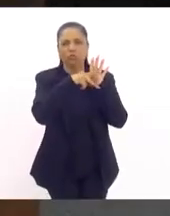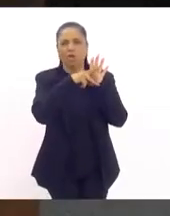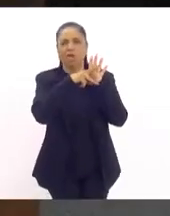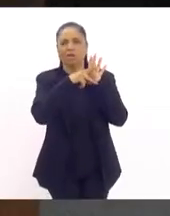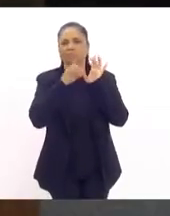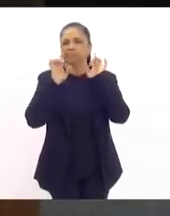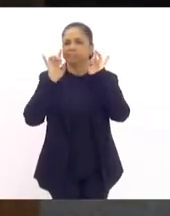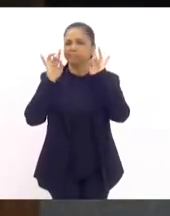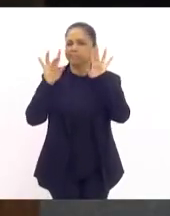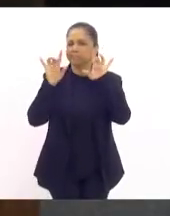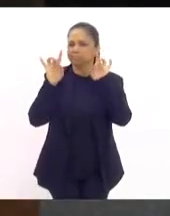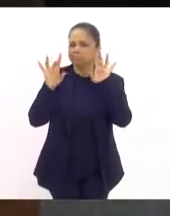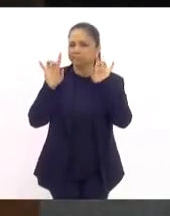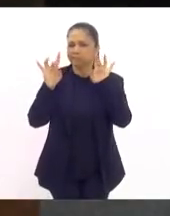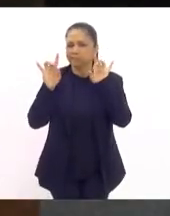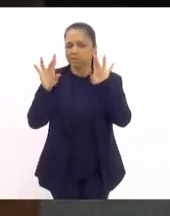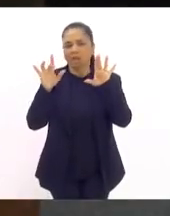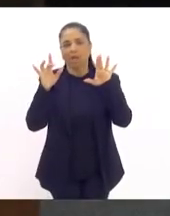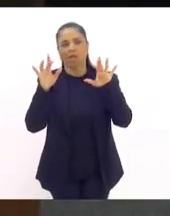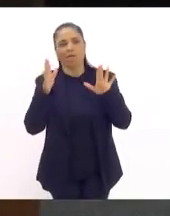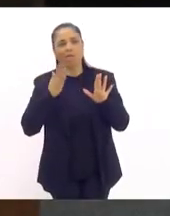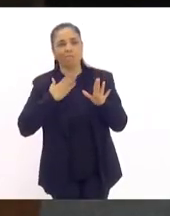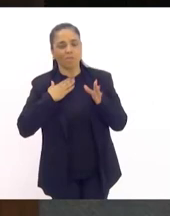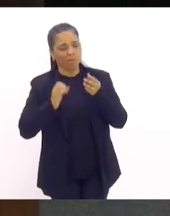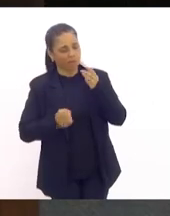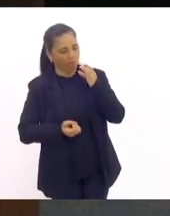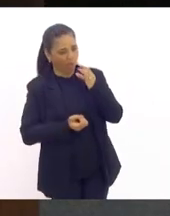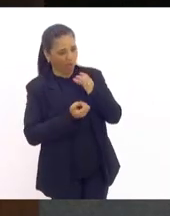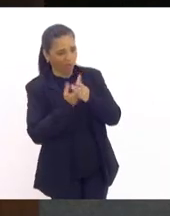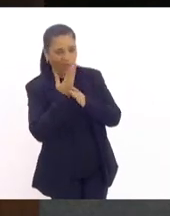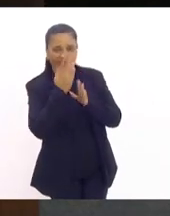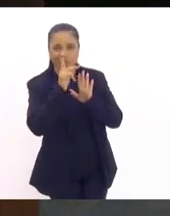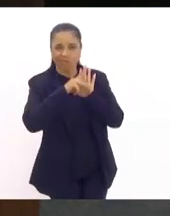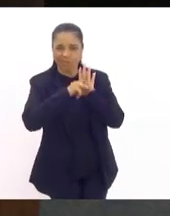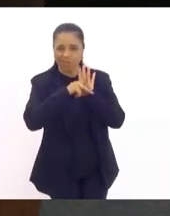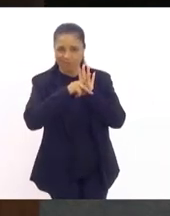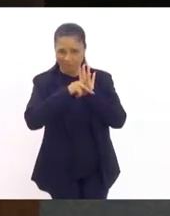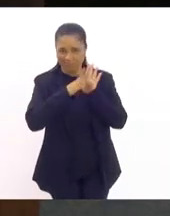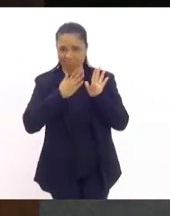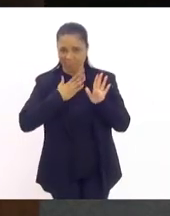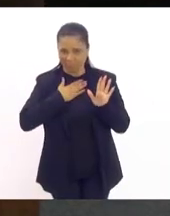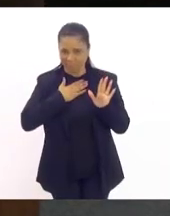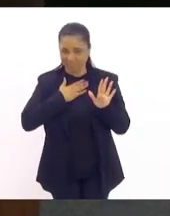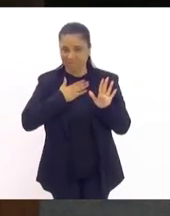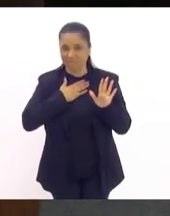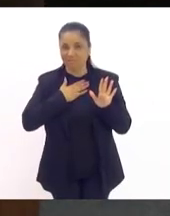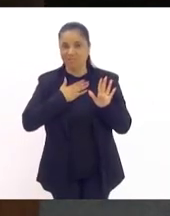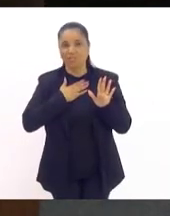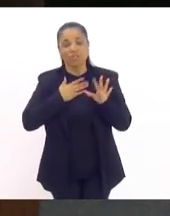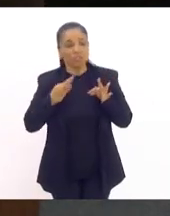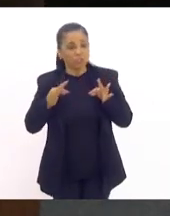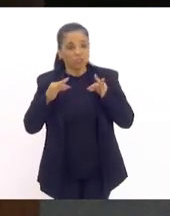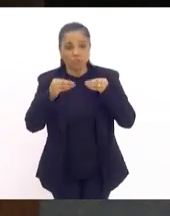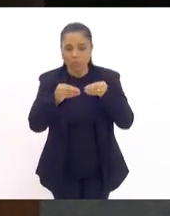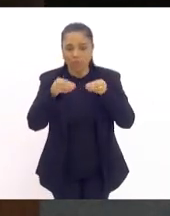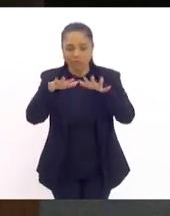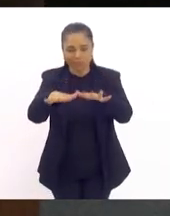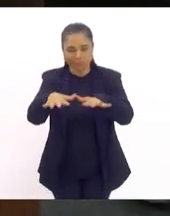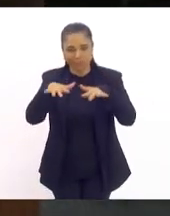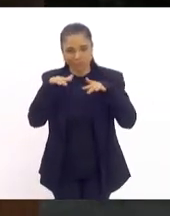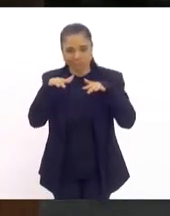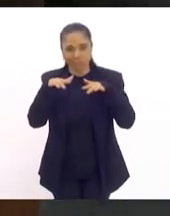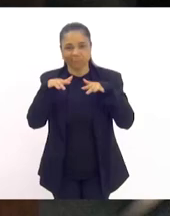especial, pois é uma autoria nossa aqui na casa, mas, na verdade, é um projeto de autoria dos parlamentares